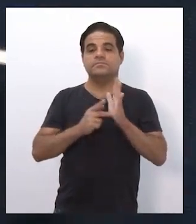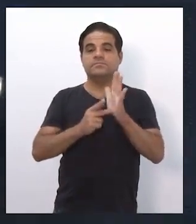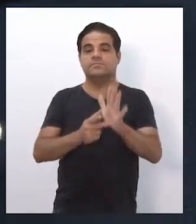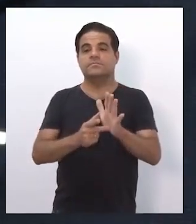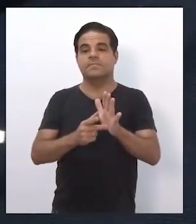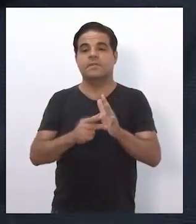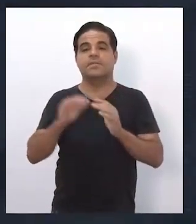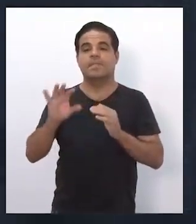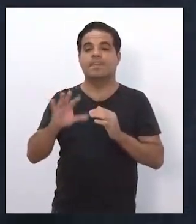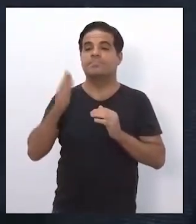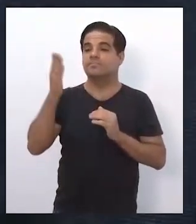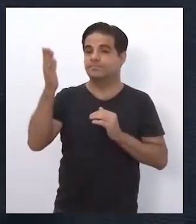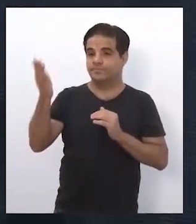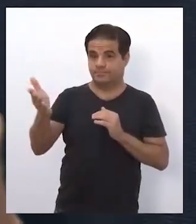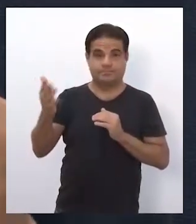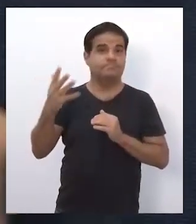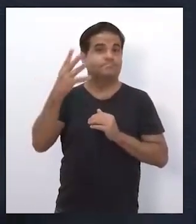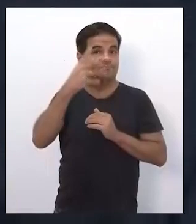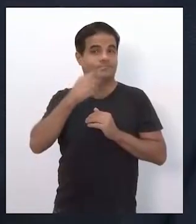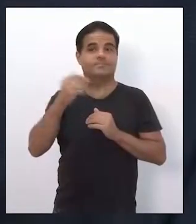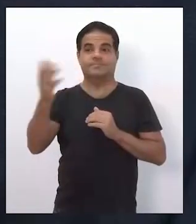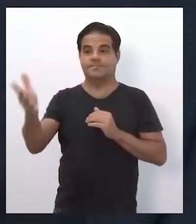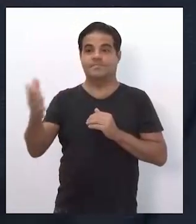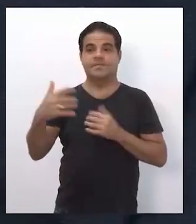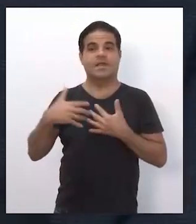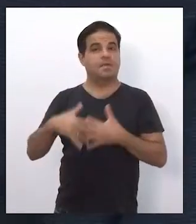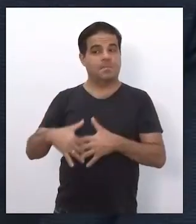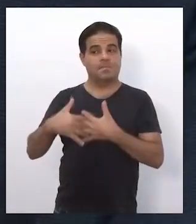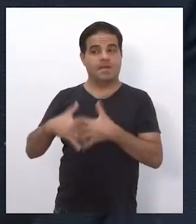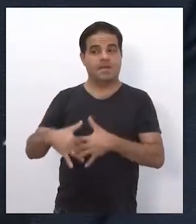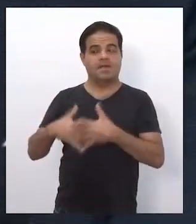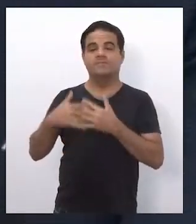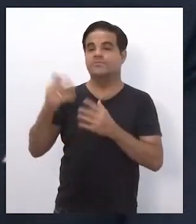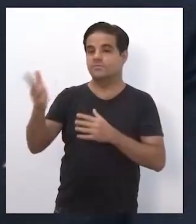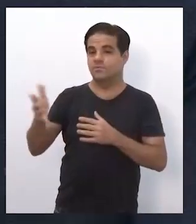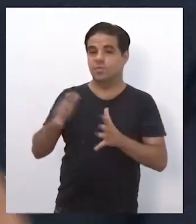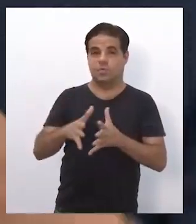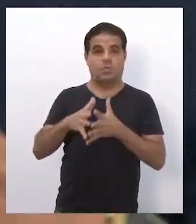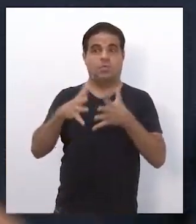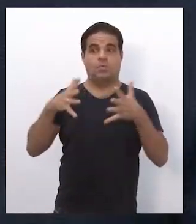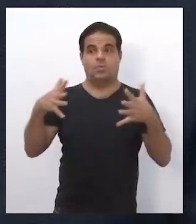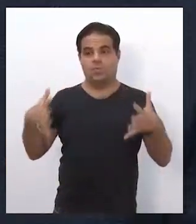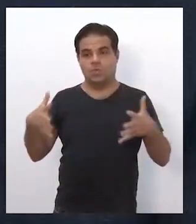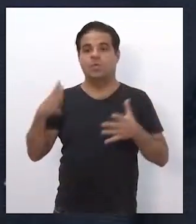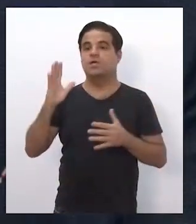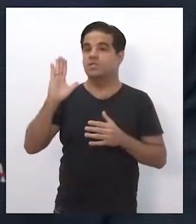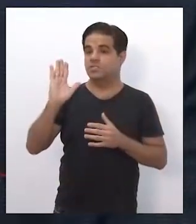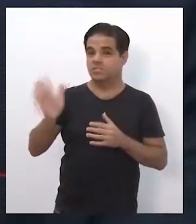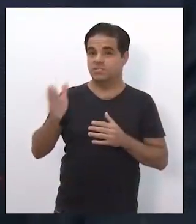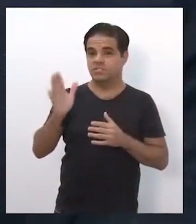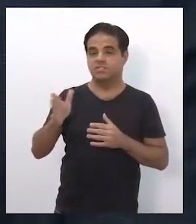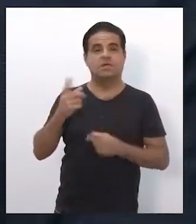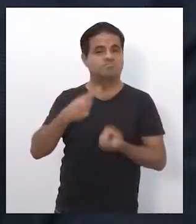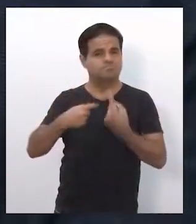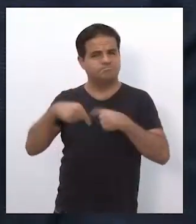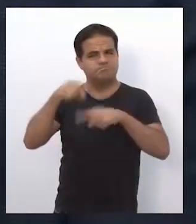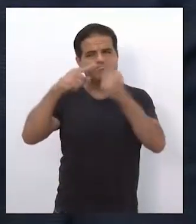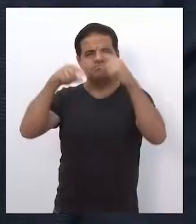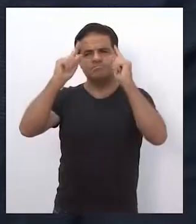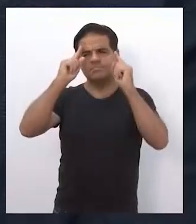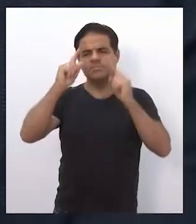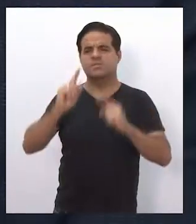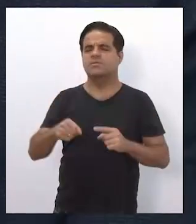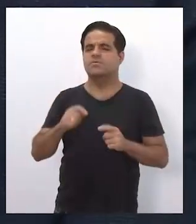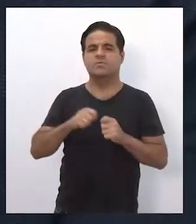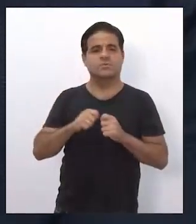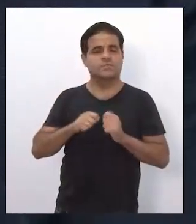o que acontece? Olha lá que bonito que é esse equipamento, né? Olha o tamanhozão dele, e ele já é uma evolução. Ô, Ana, quando eu